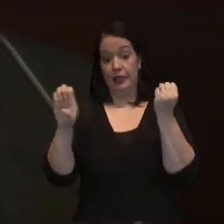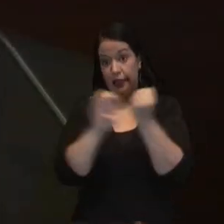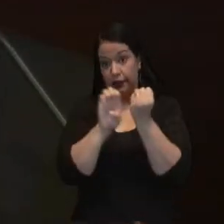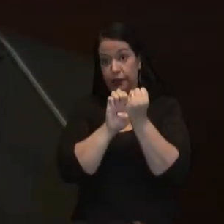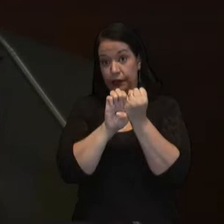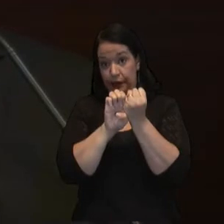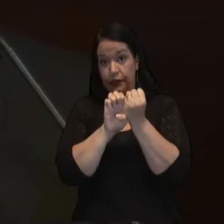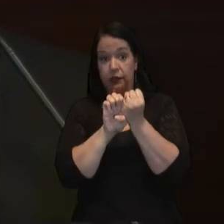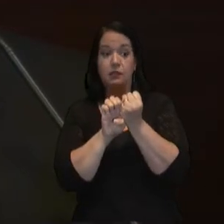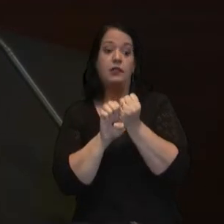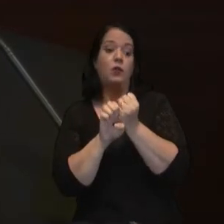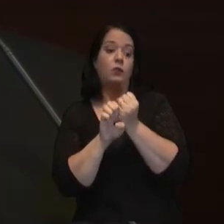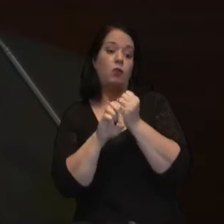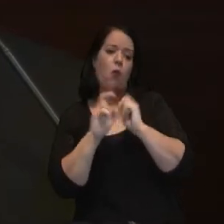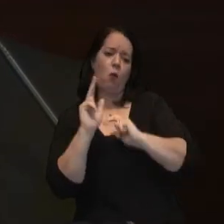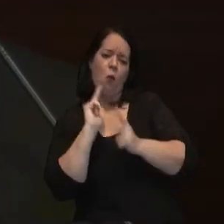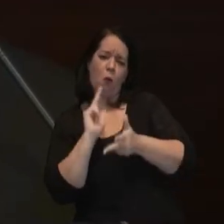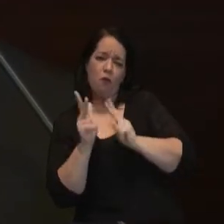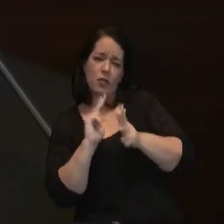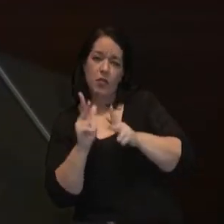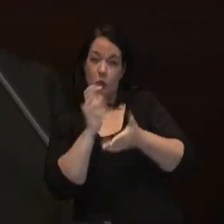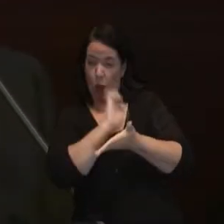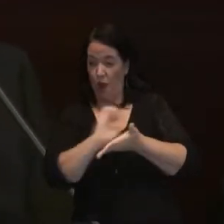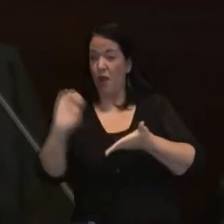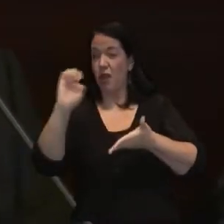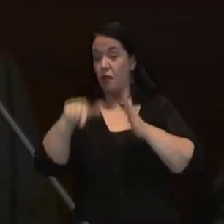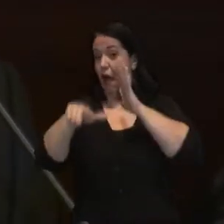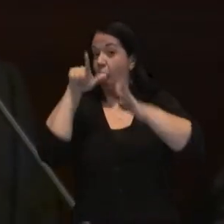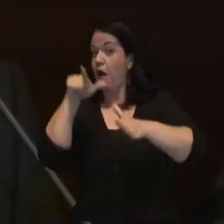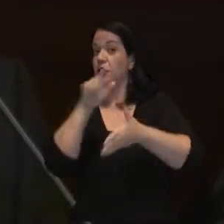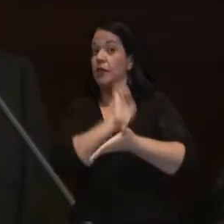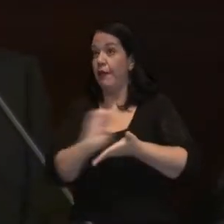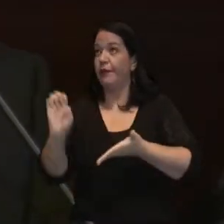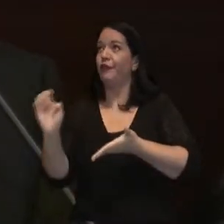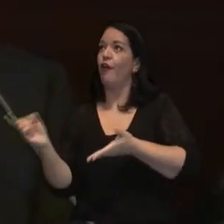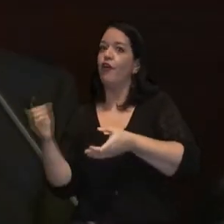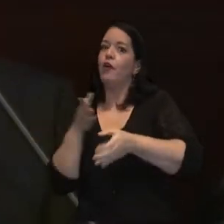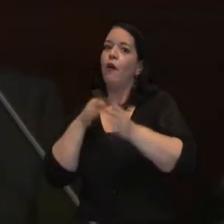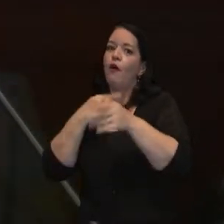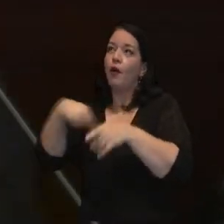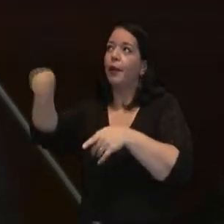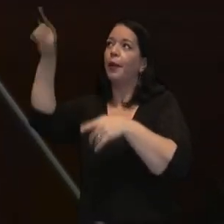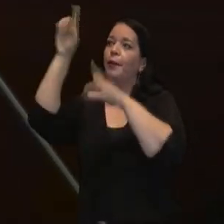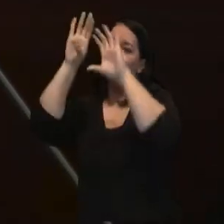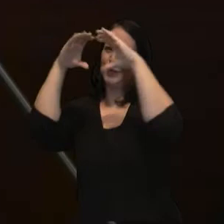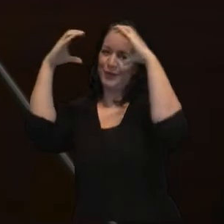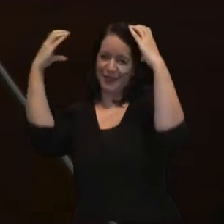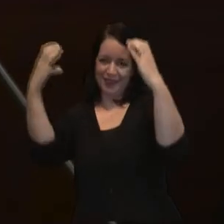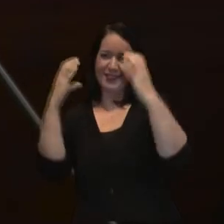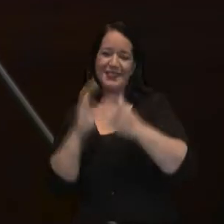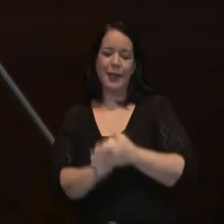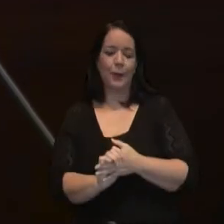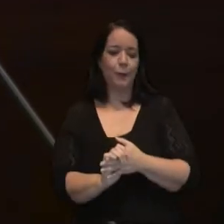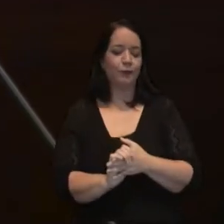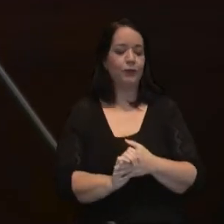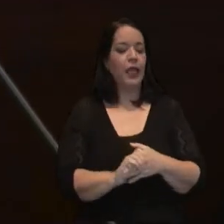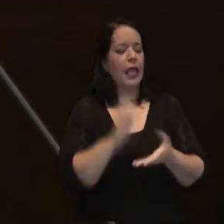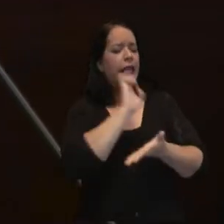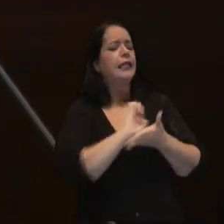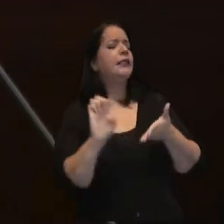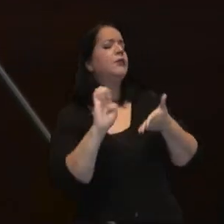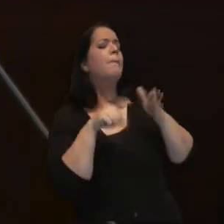lhe perguntou, o que queres? Você está me acompanhando? Você sabe que está chegando a hora da minha partida?